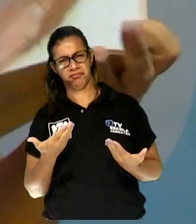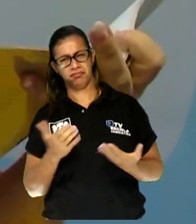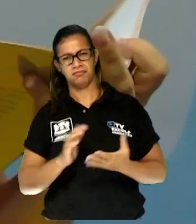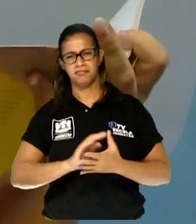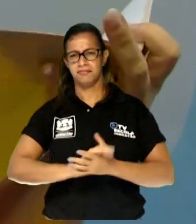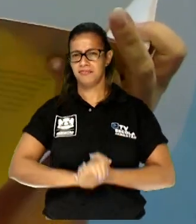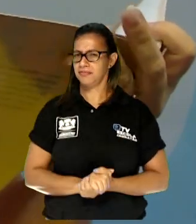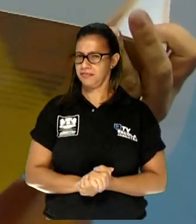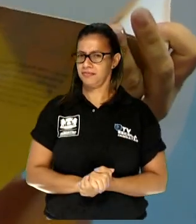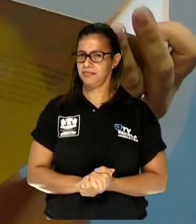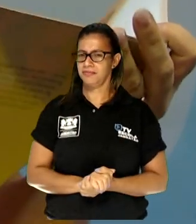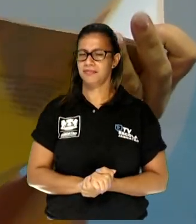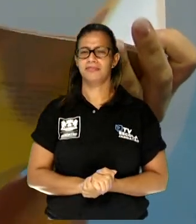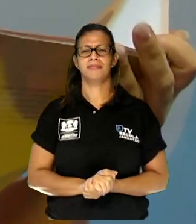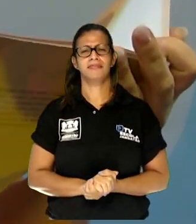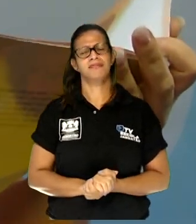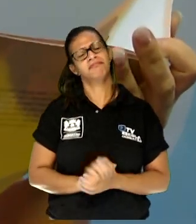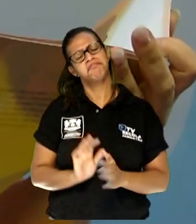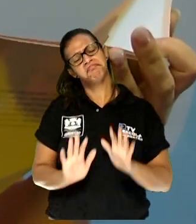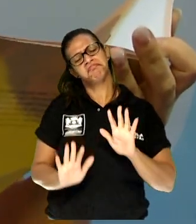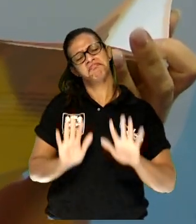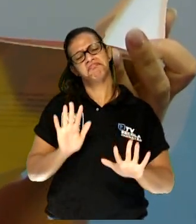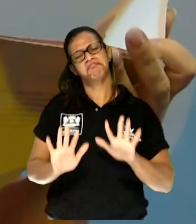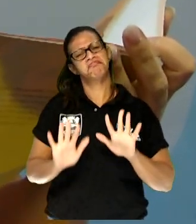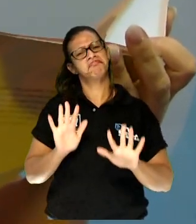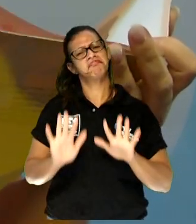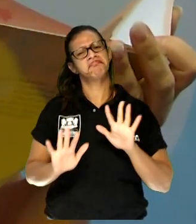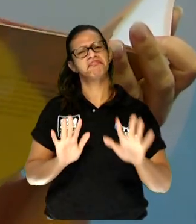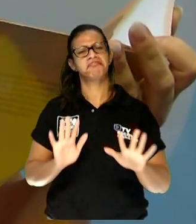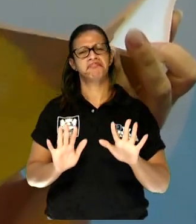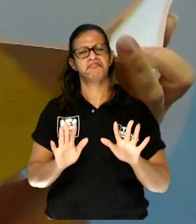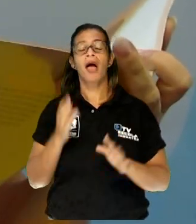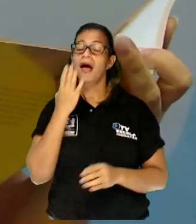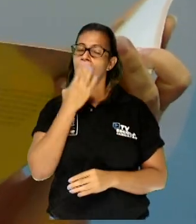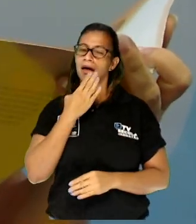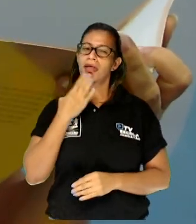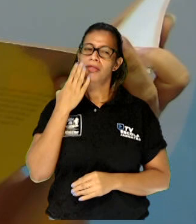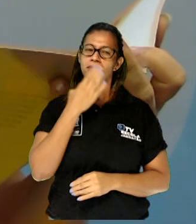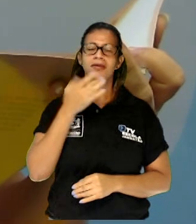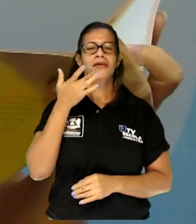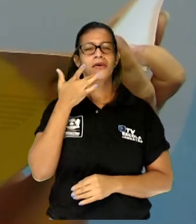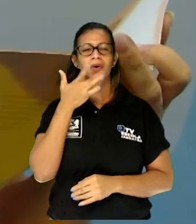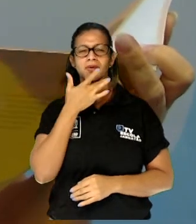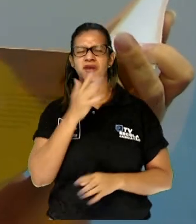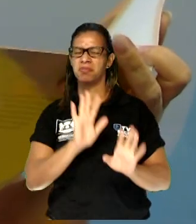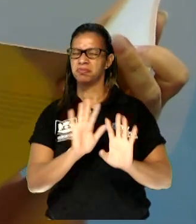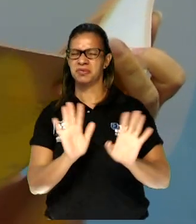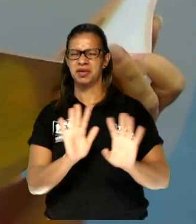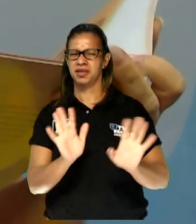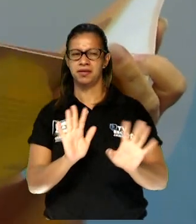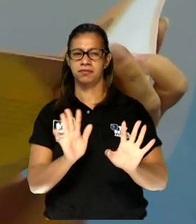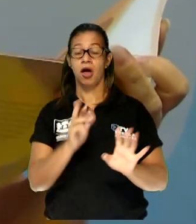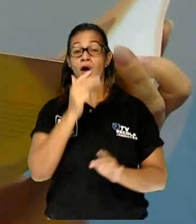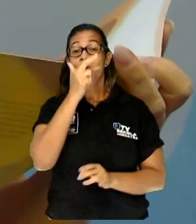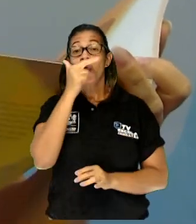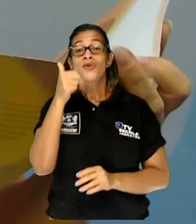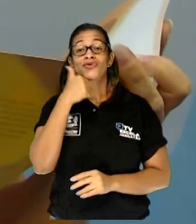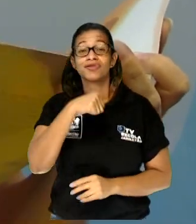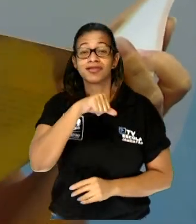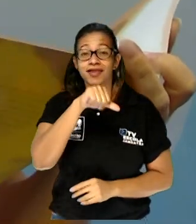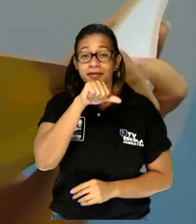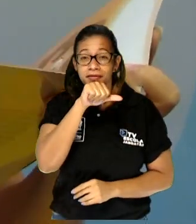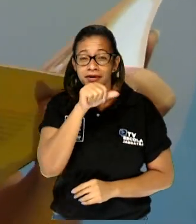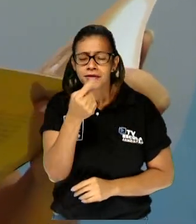uva? Pode até ser. Uva é docinha e gostosa, mas não é não. O cheiro da mãe entra no